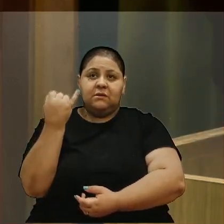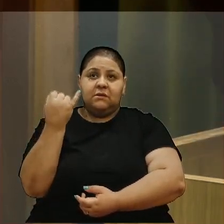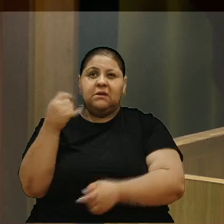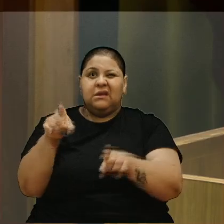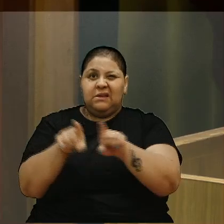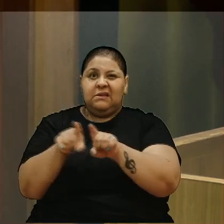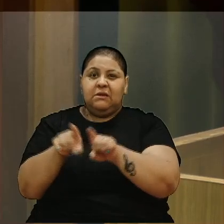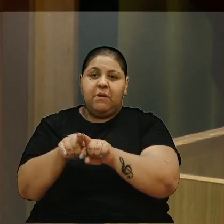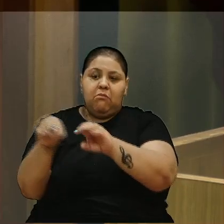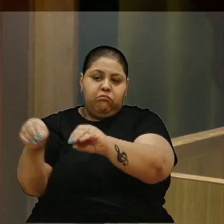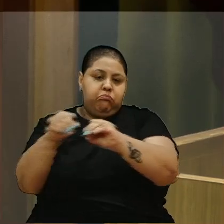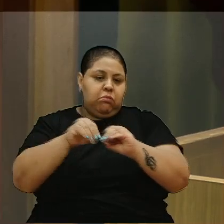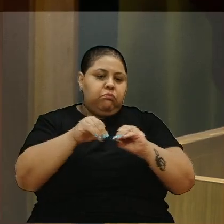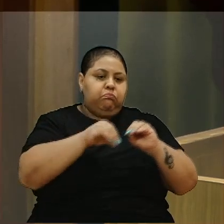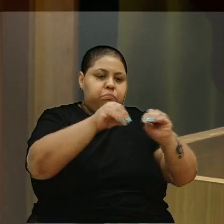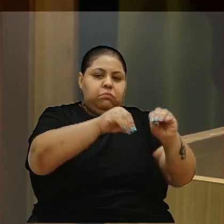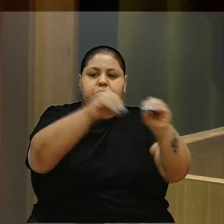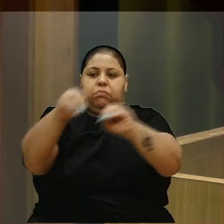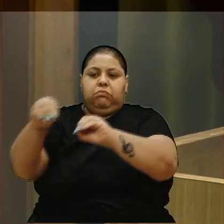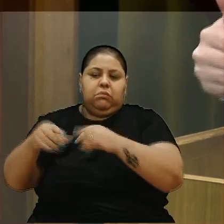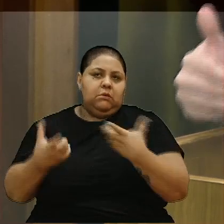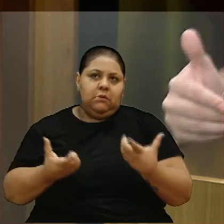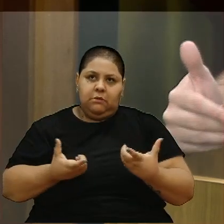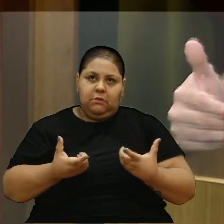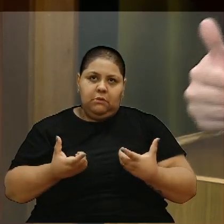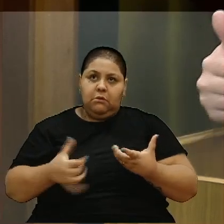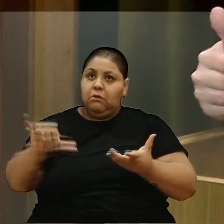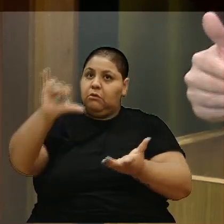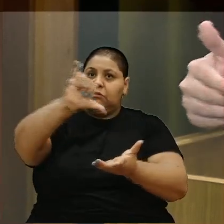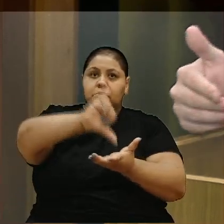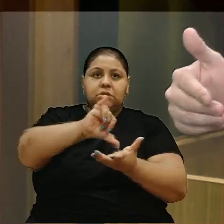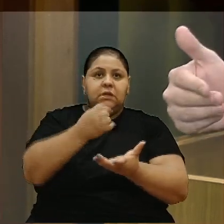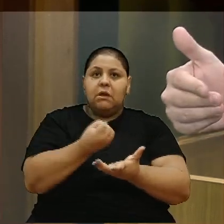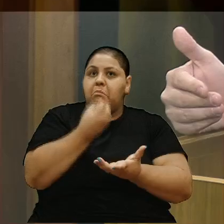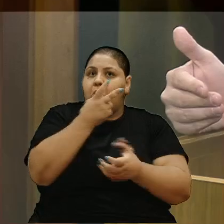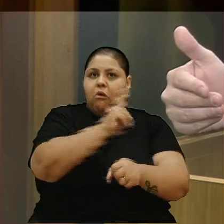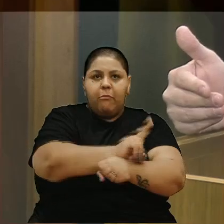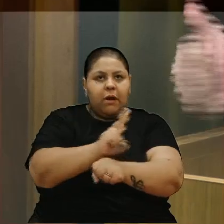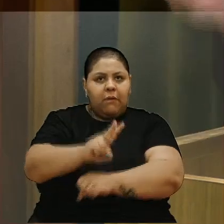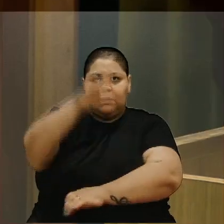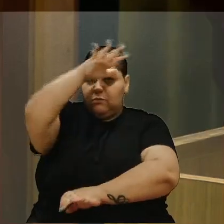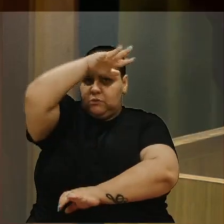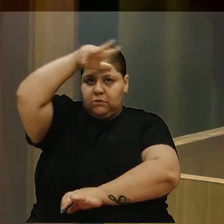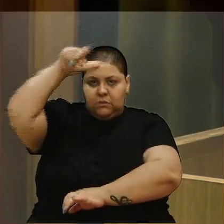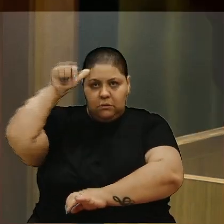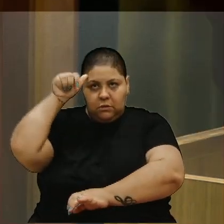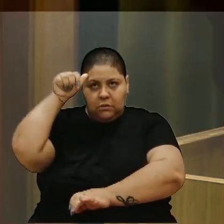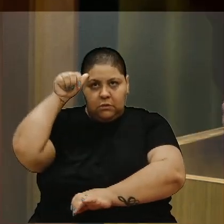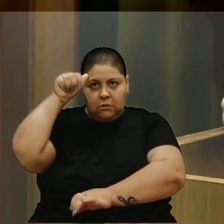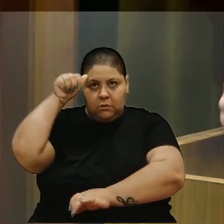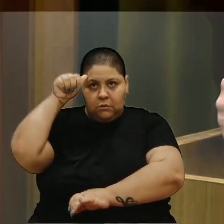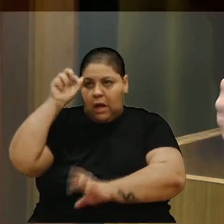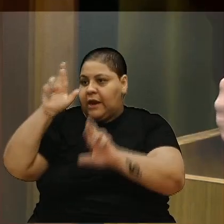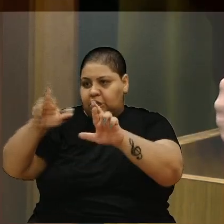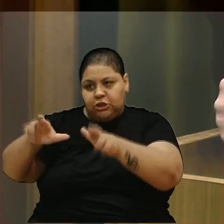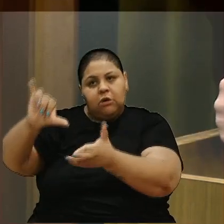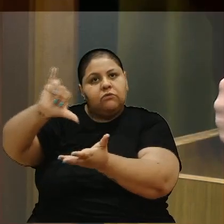deslocamento, o centro é muito bom para a Guarda Municipal. ou a região central?